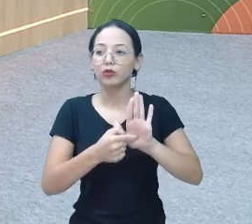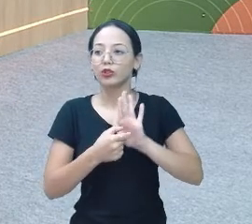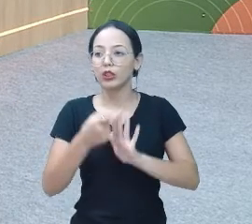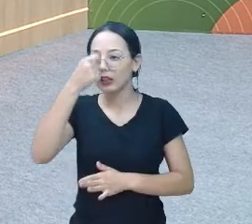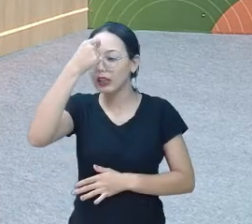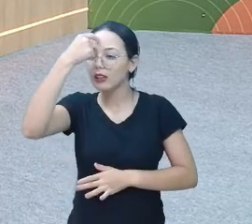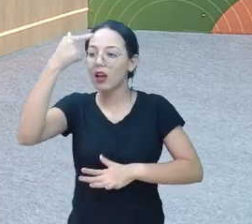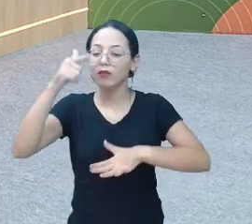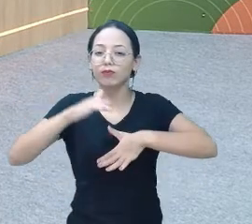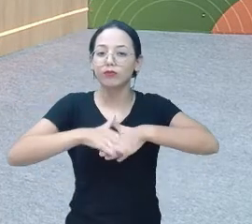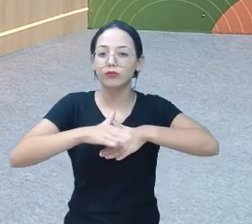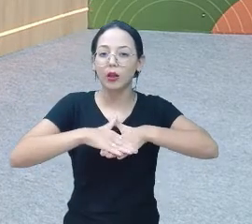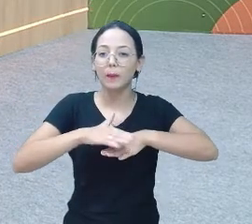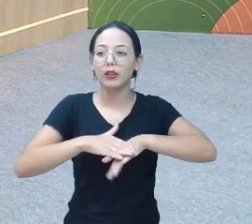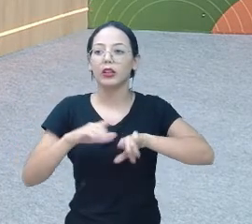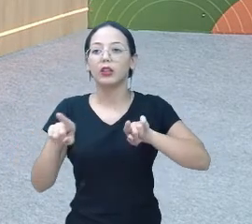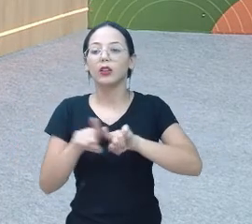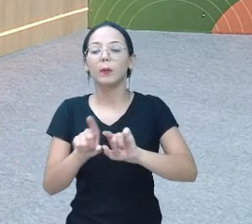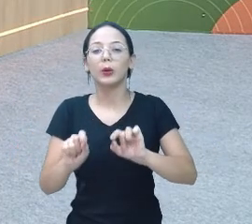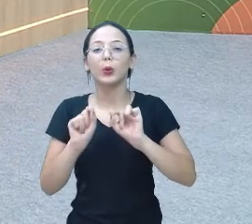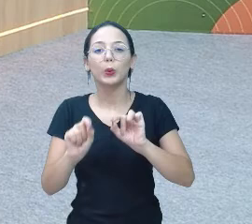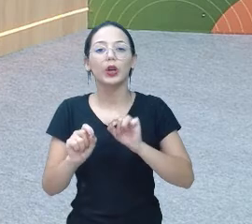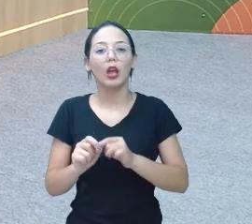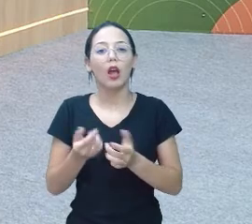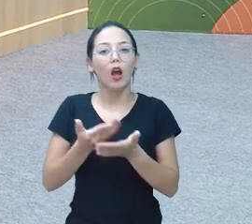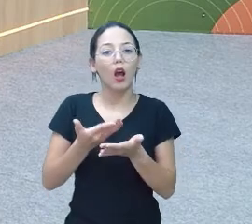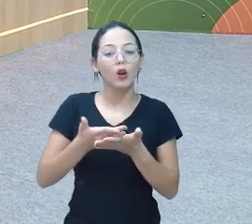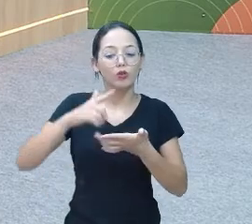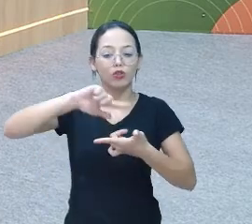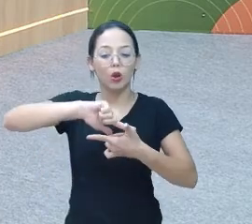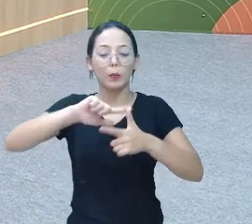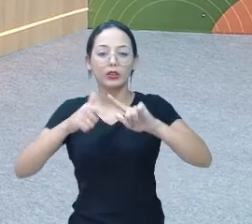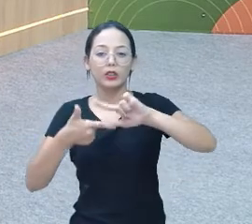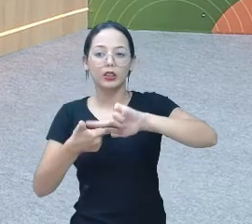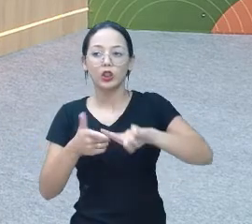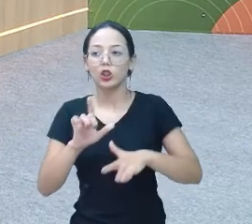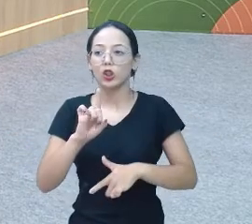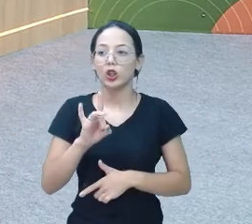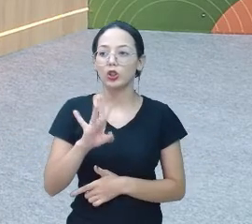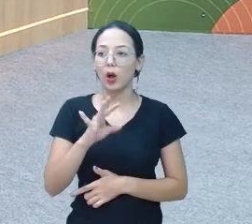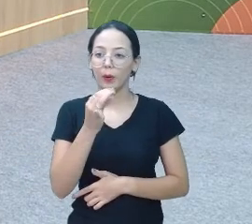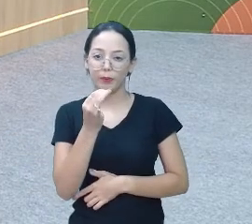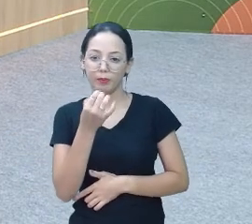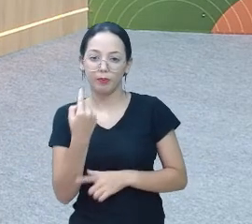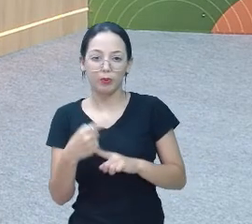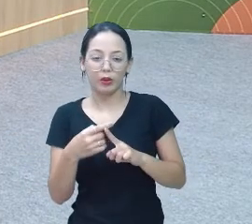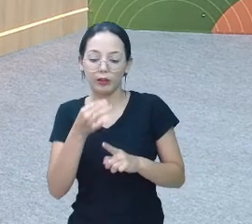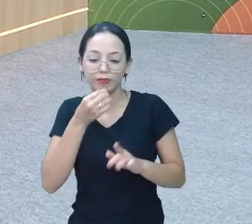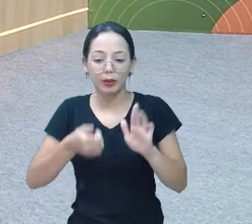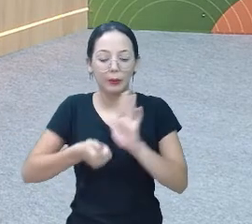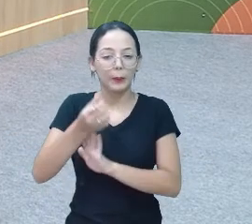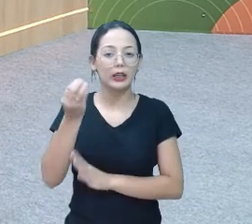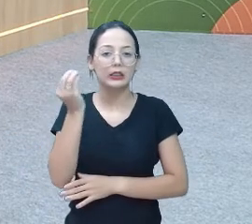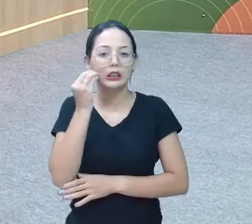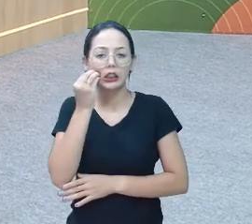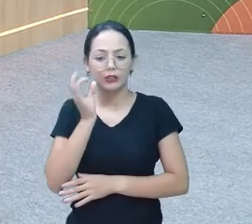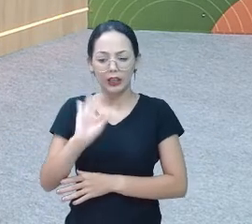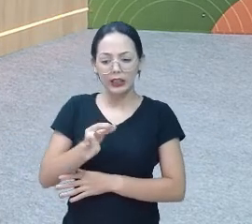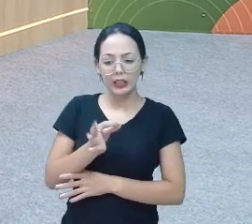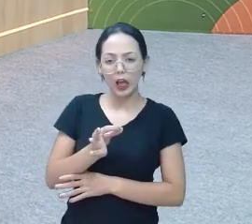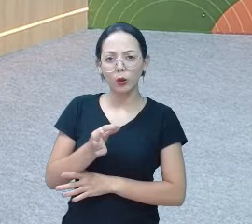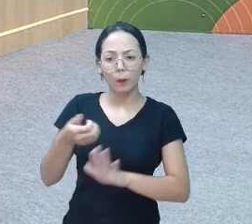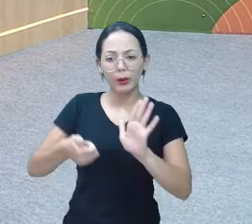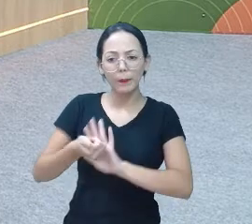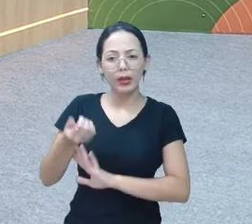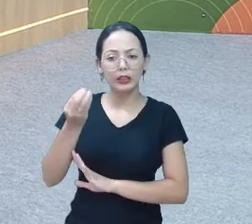matemática, especificamente também as aulas de geometria. A gente não pode partir já que na primeira tentativa vai dar certo, na primeira